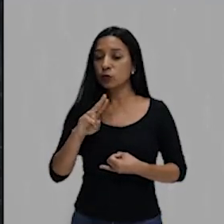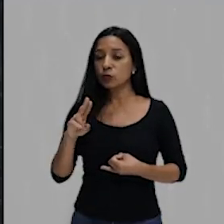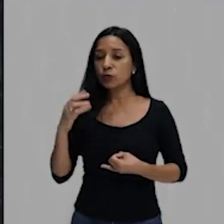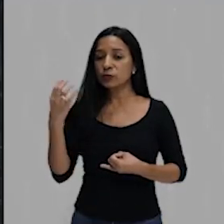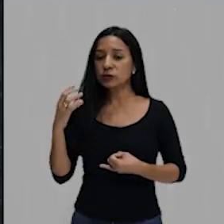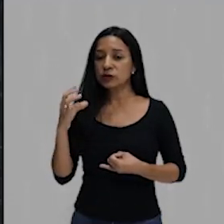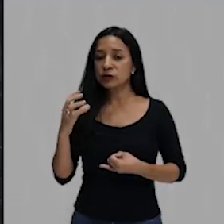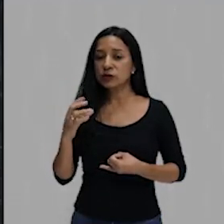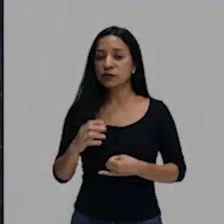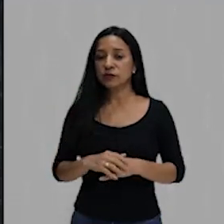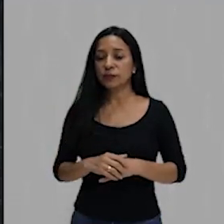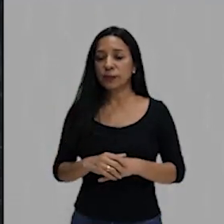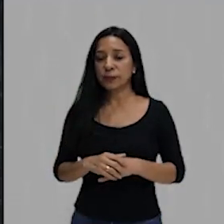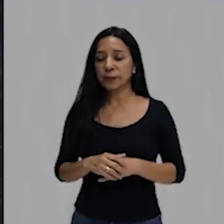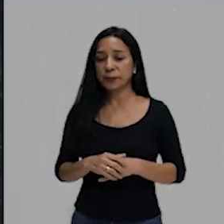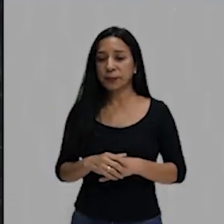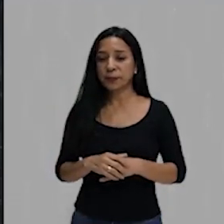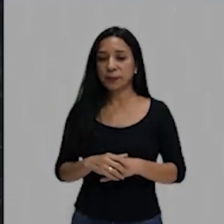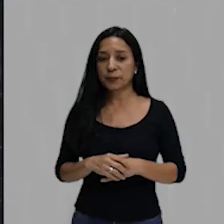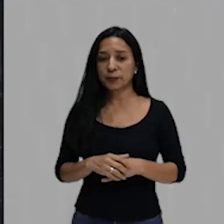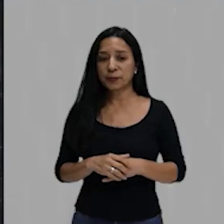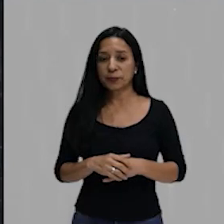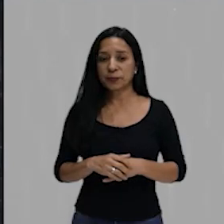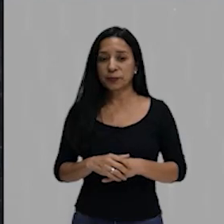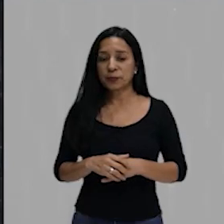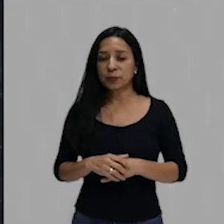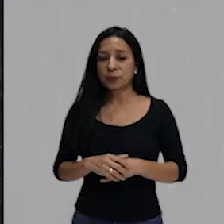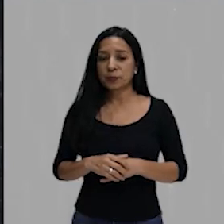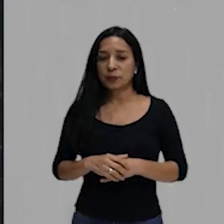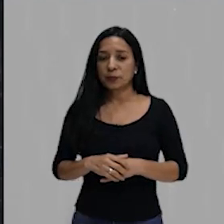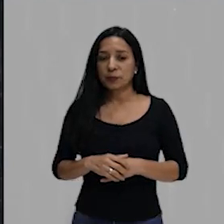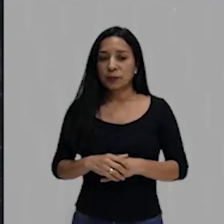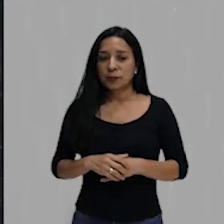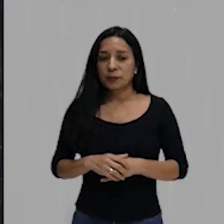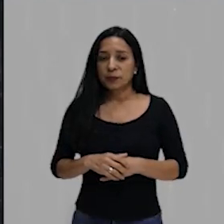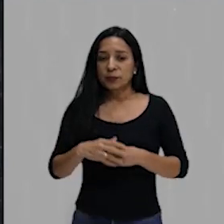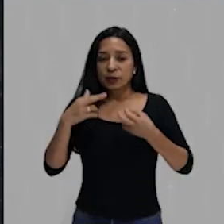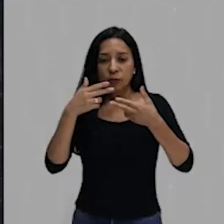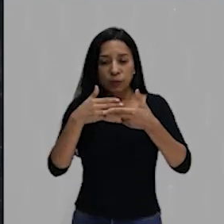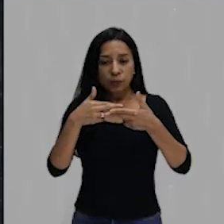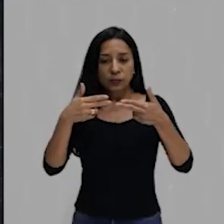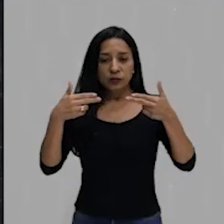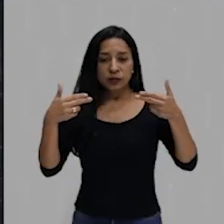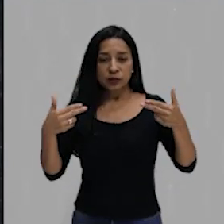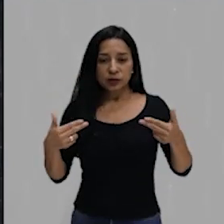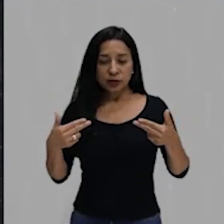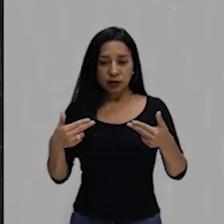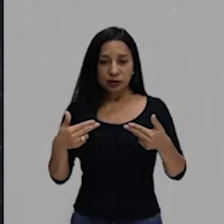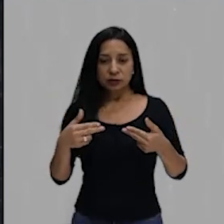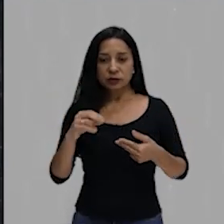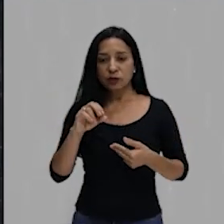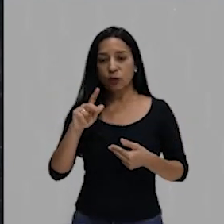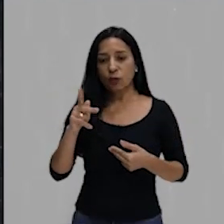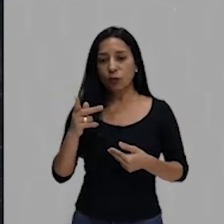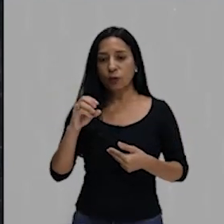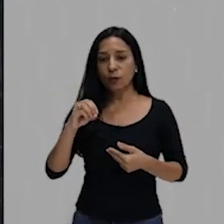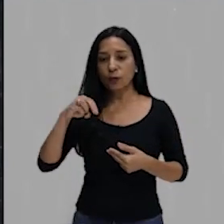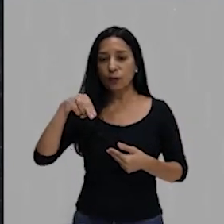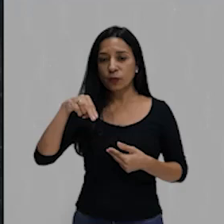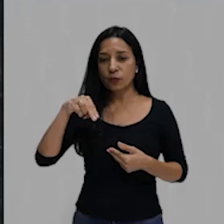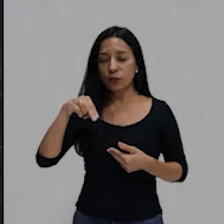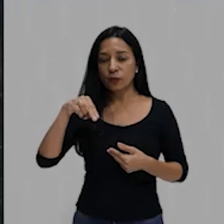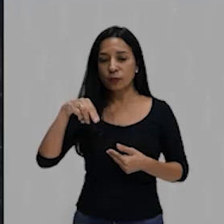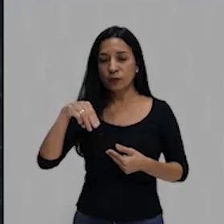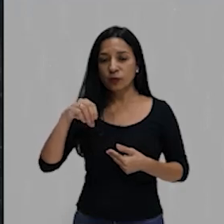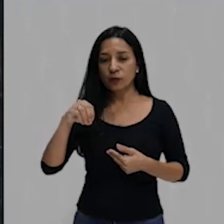Phaseolus vulgaris. Vamos lá. Essa variedade, ela vai ser homozigótica quanto